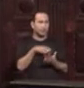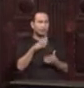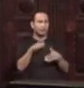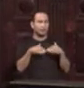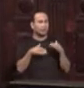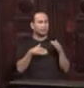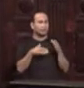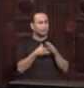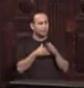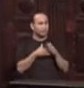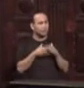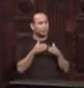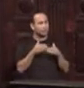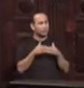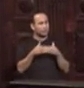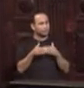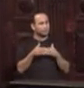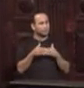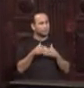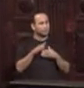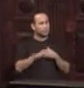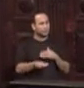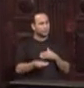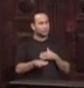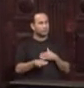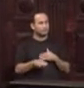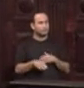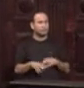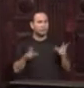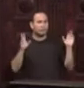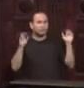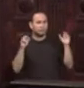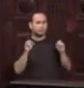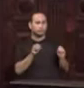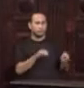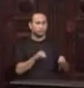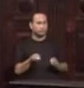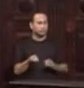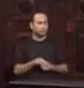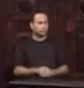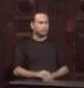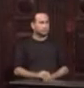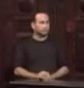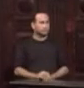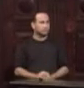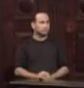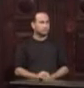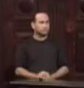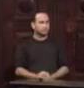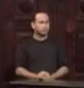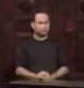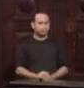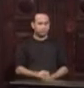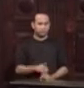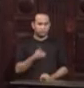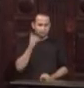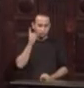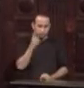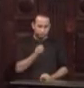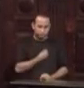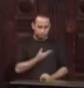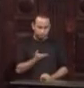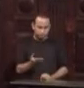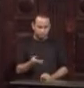tarde, na Comissão de Educação. Deputado Eliomar e deputado Dr. Giulianelli estavam presentes e